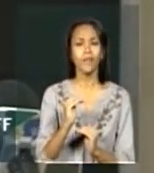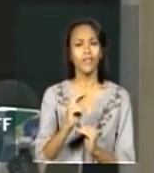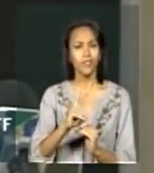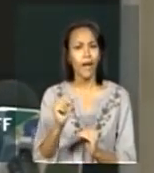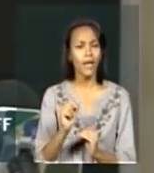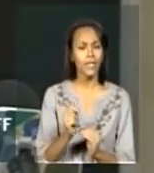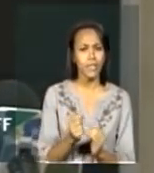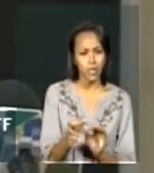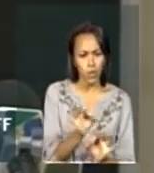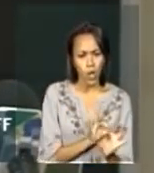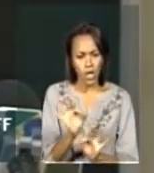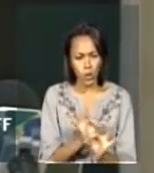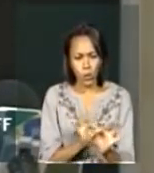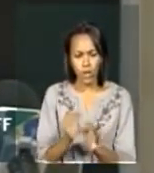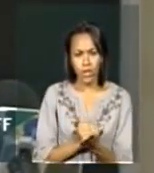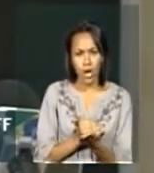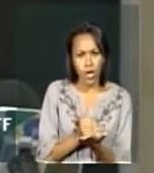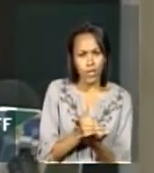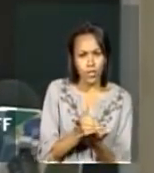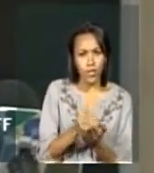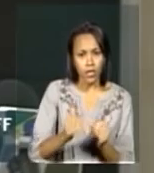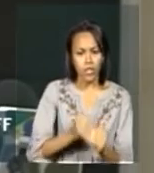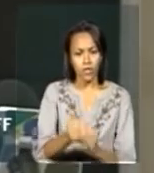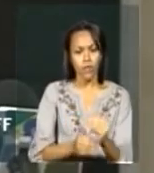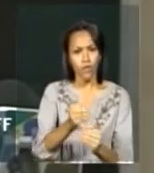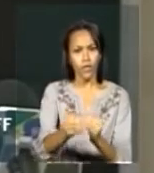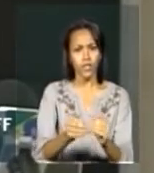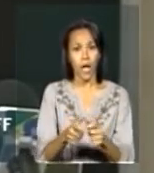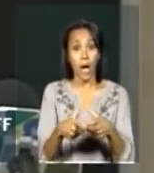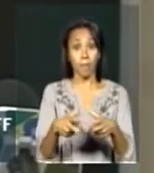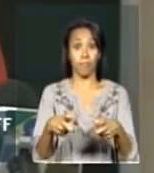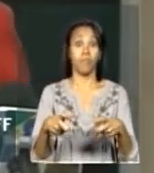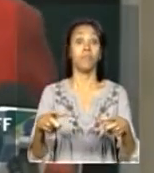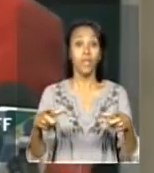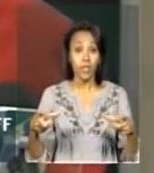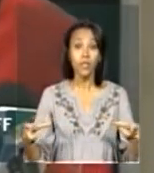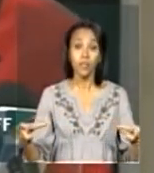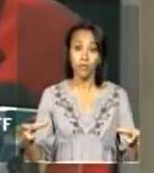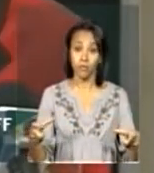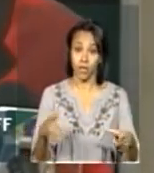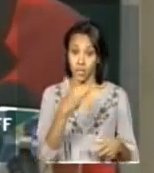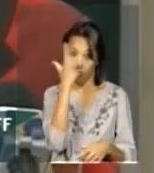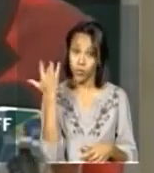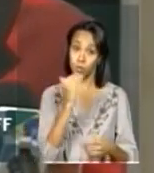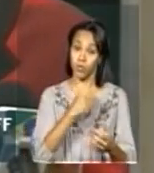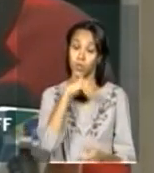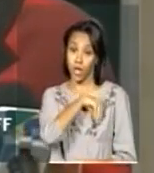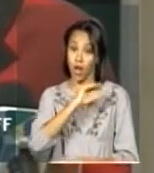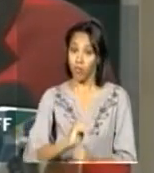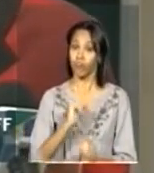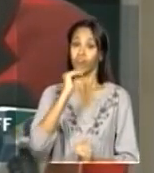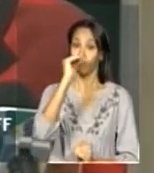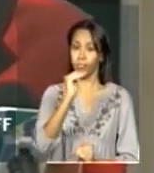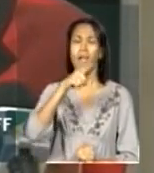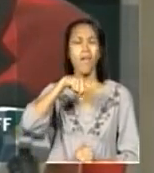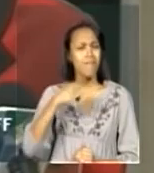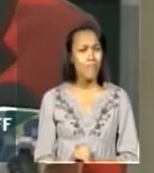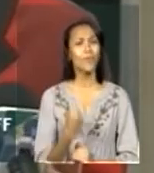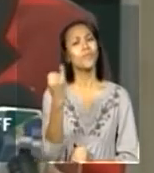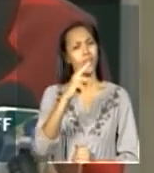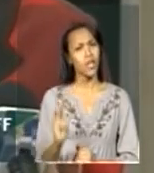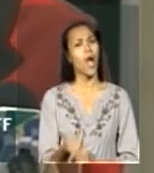nos desenvolvemos, nós estamos ampliando e criando um mercado consumidor. E aí é muito importante o que vem acontecendo no